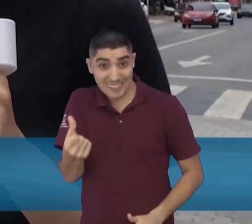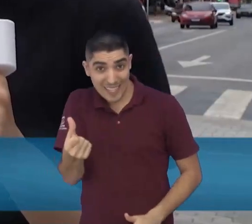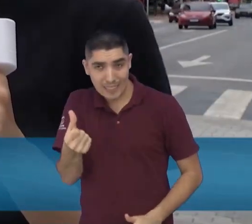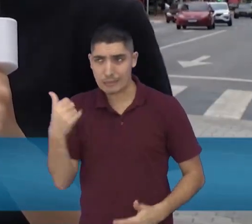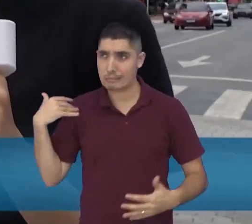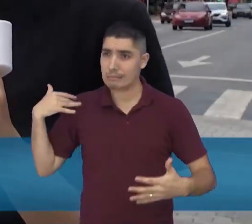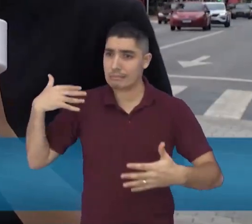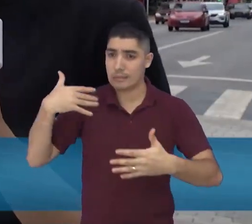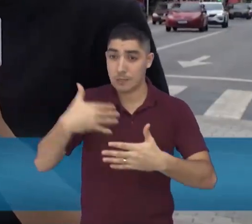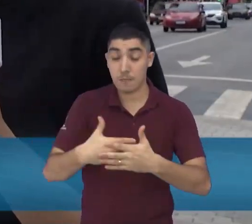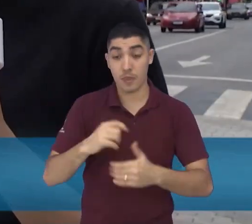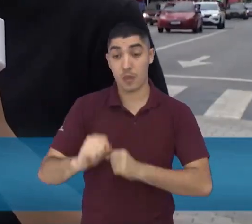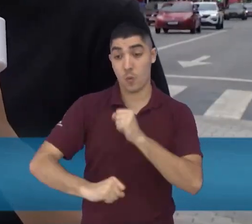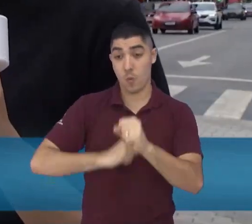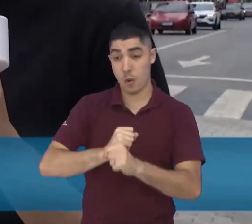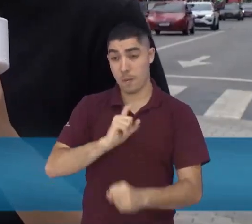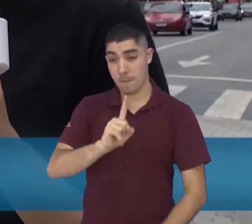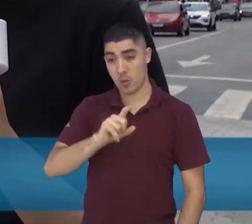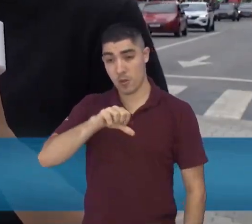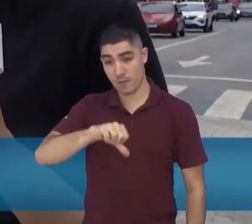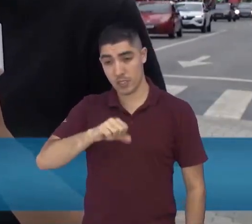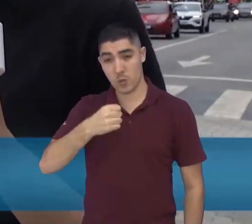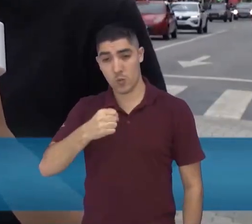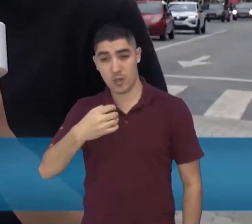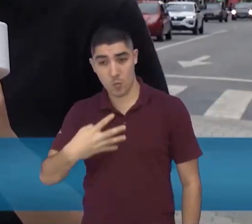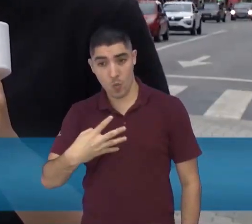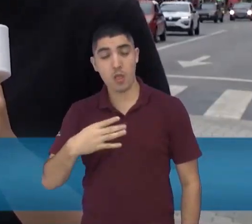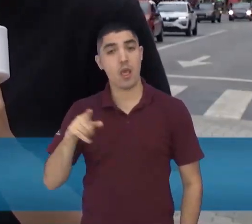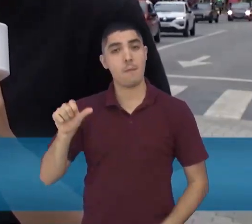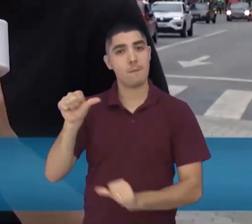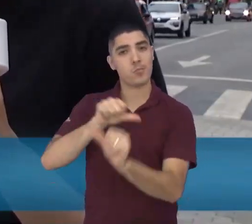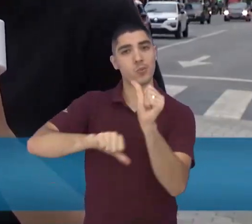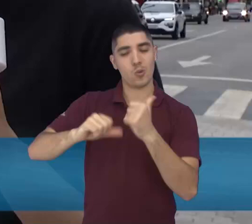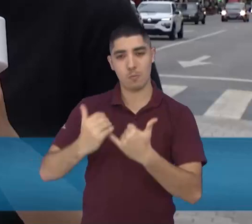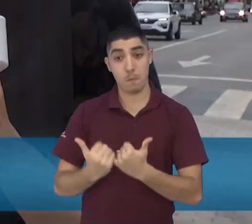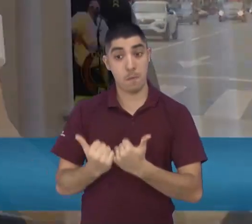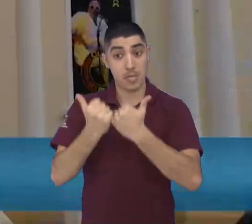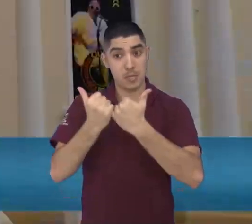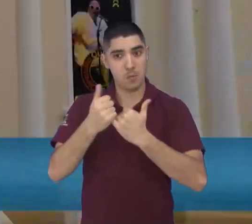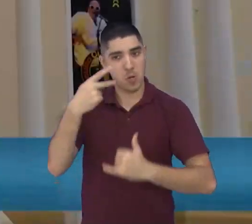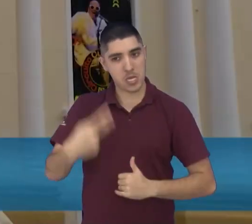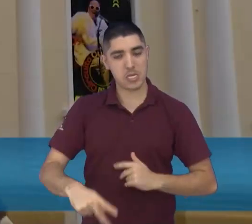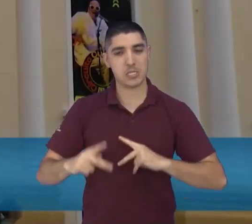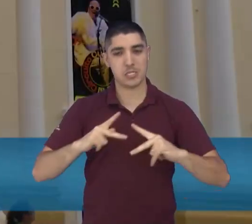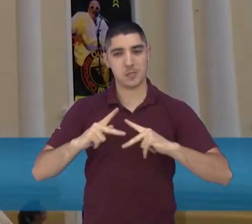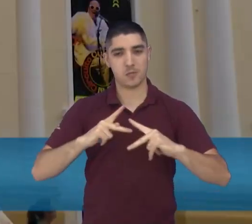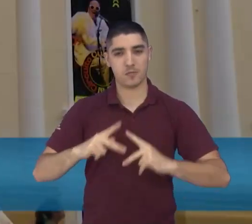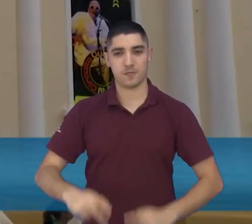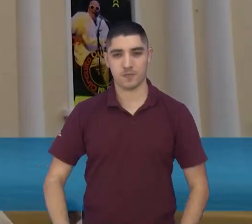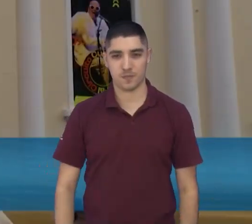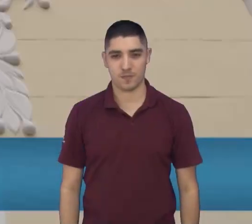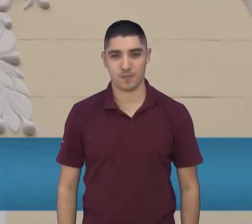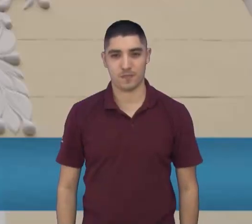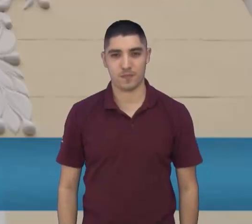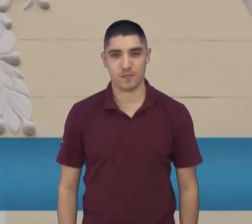ano de 1994 ela se tornou um patrimônio histórico da cidade.